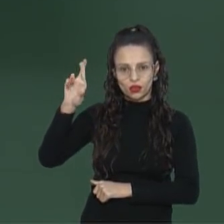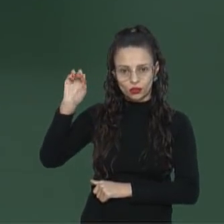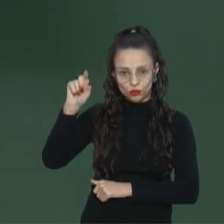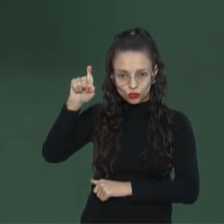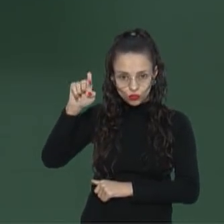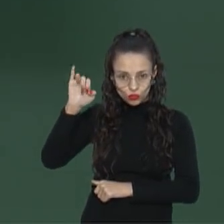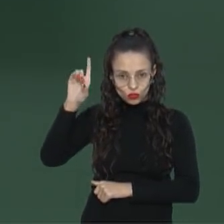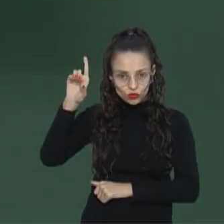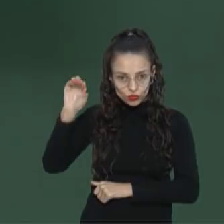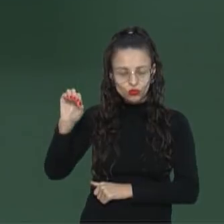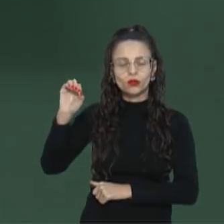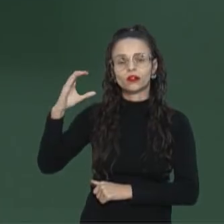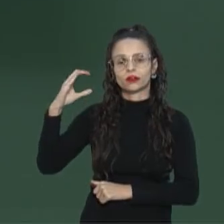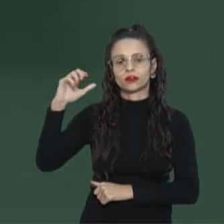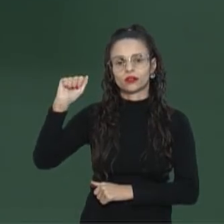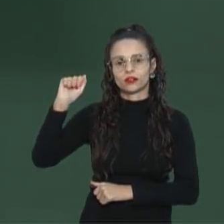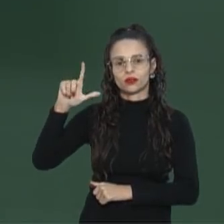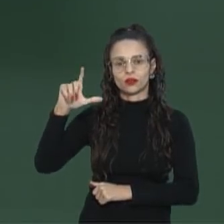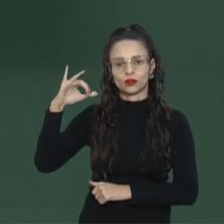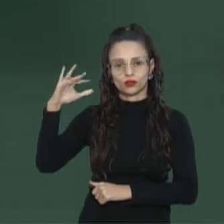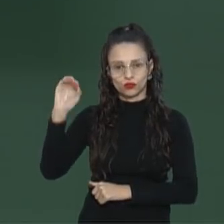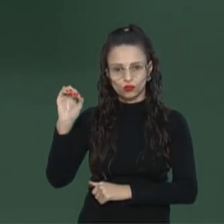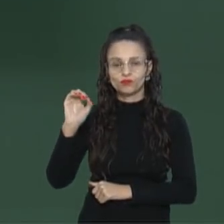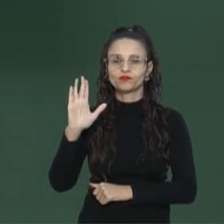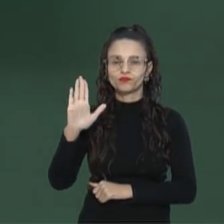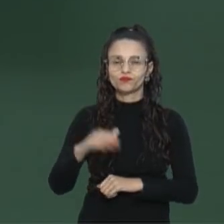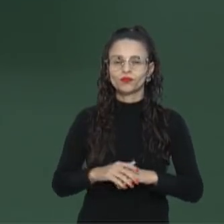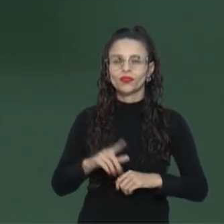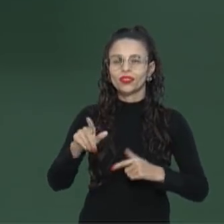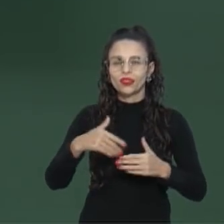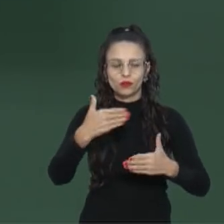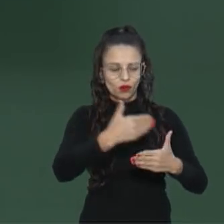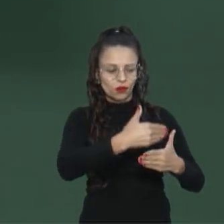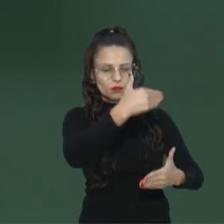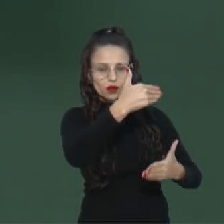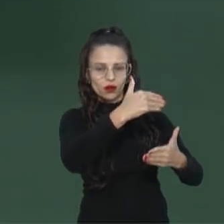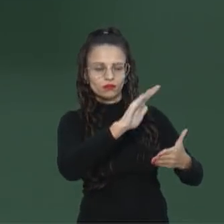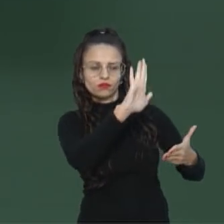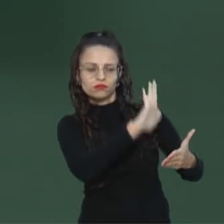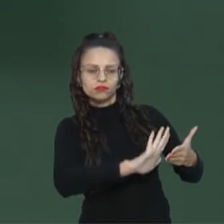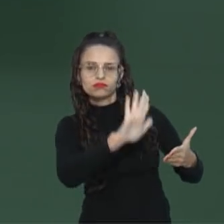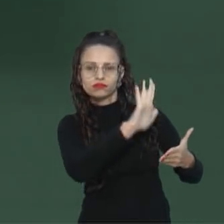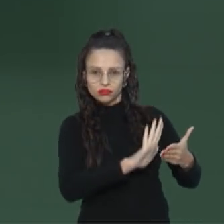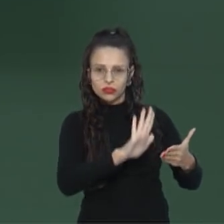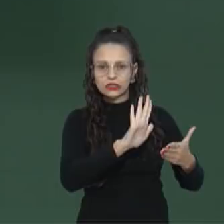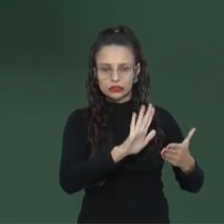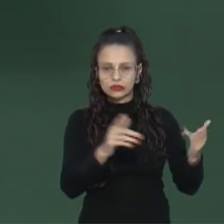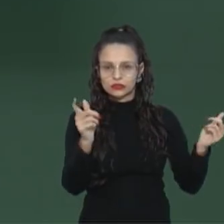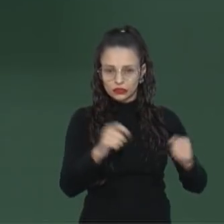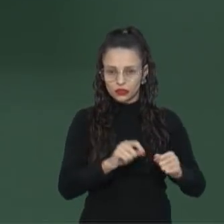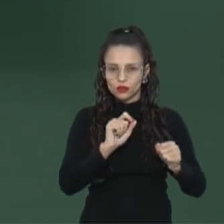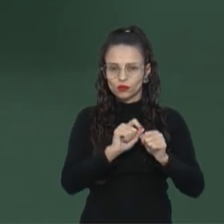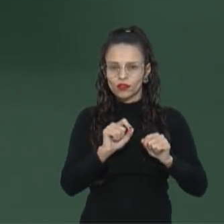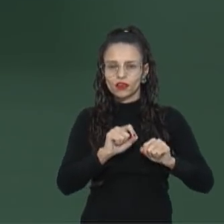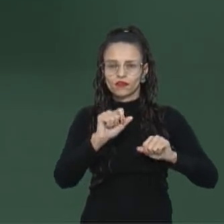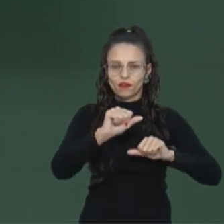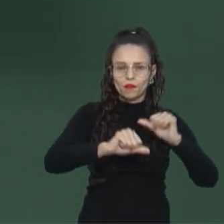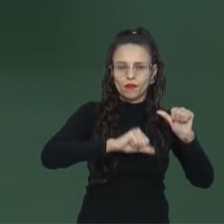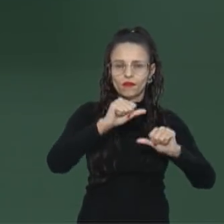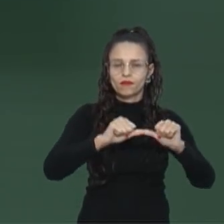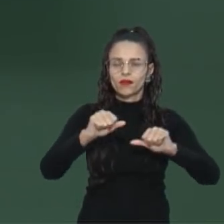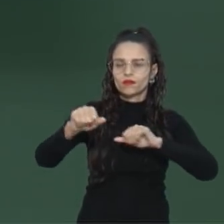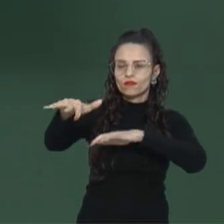cálcio. Perfeito? Que depois, quando passar na parede, vai virar CaCO3, carbonato de cálcio. Que ele vai reagir com a umidade do ar, vai